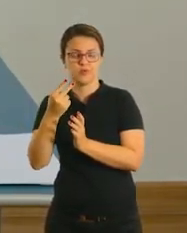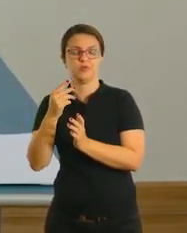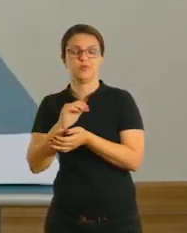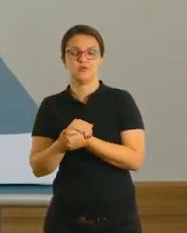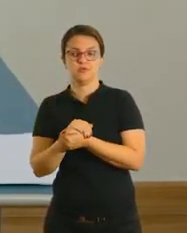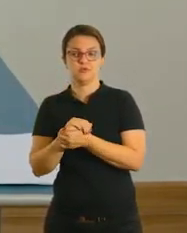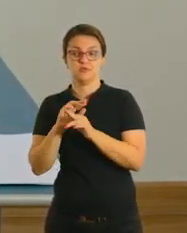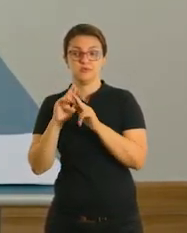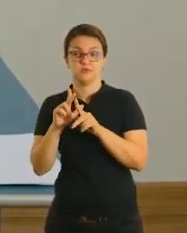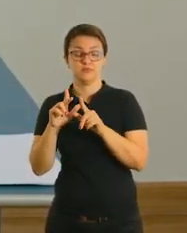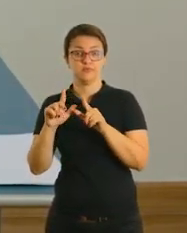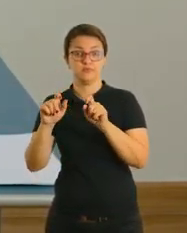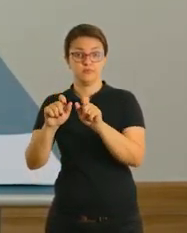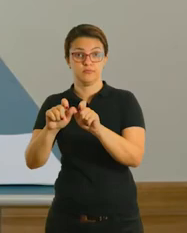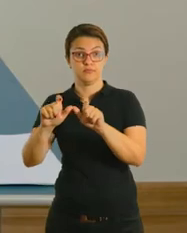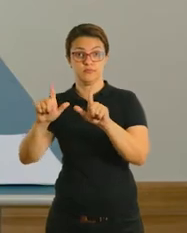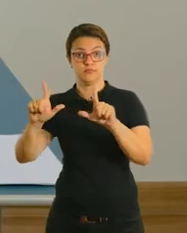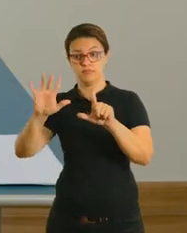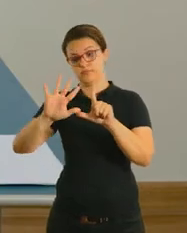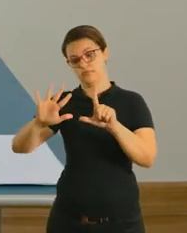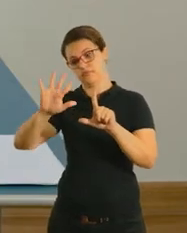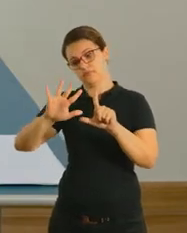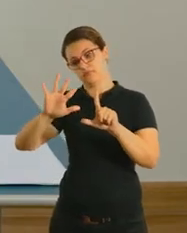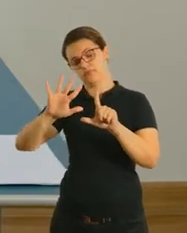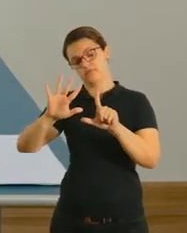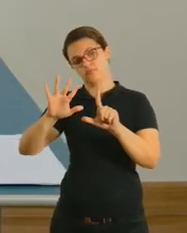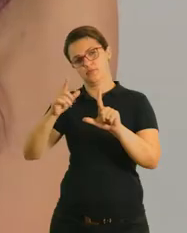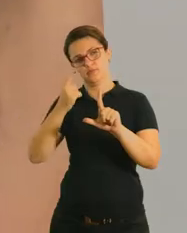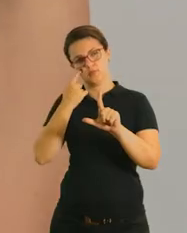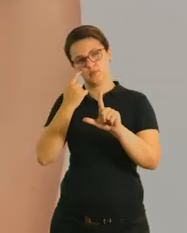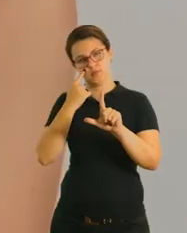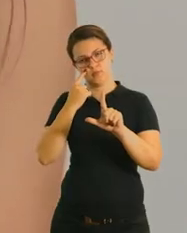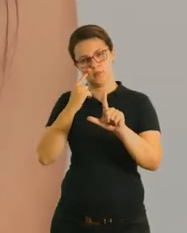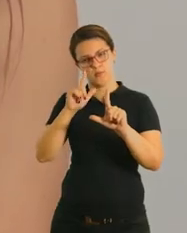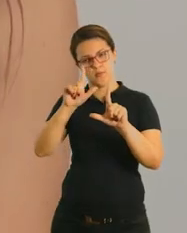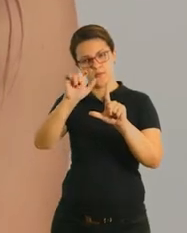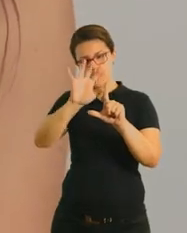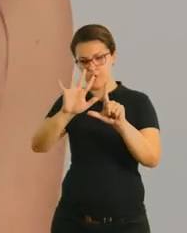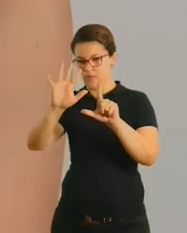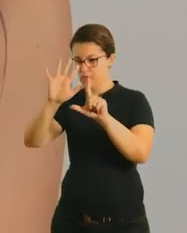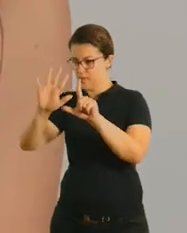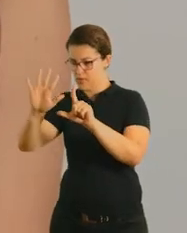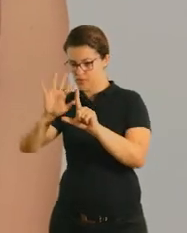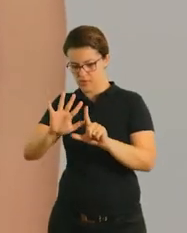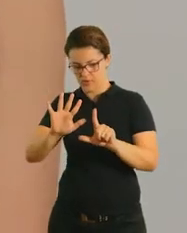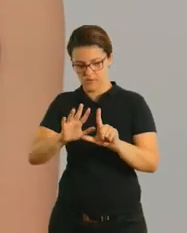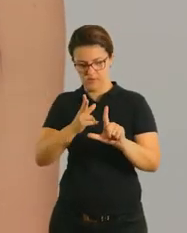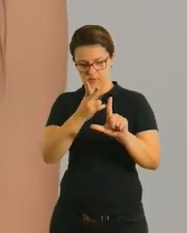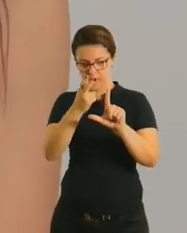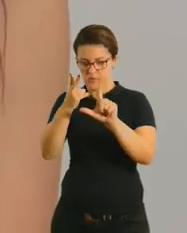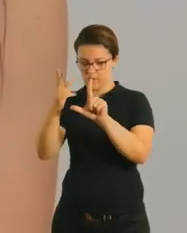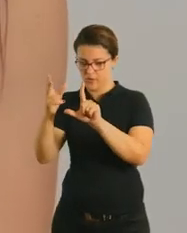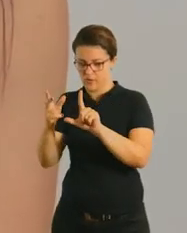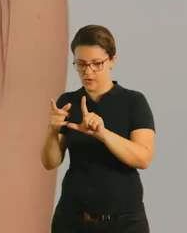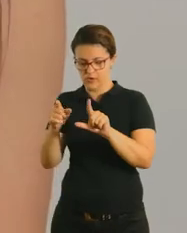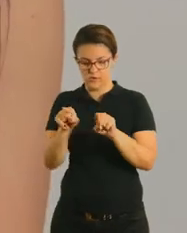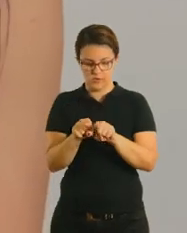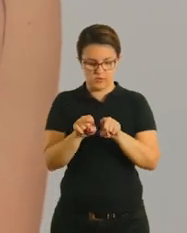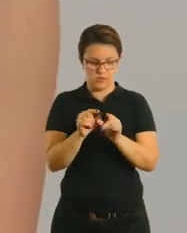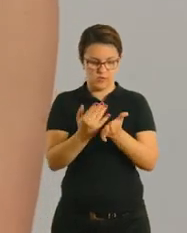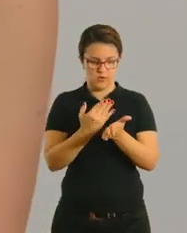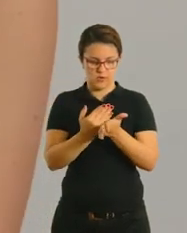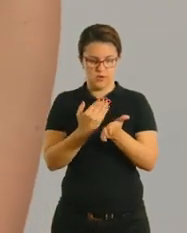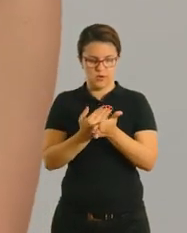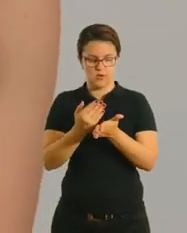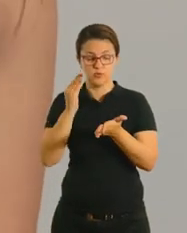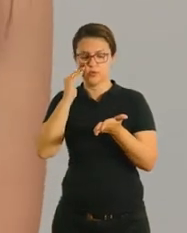rotinas esta imagem aqui. Vocês irão analisar a imagem e também registrar no